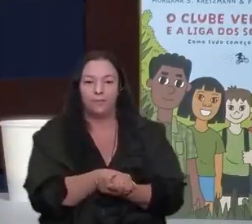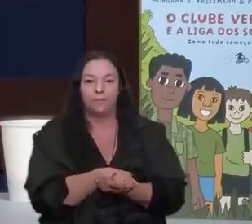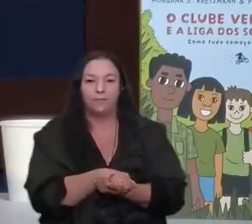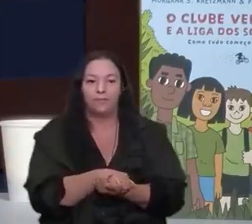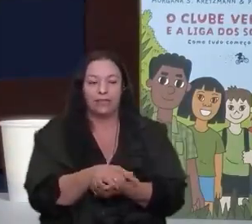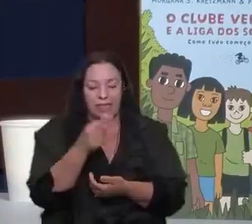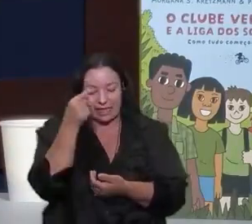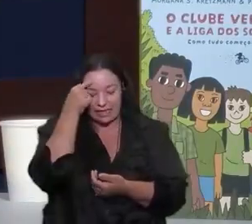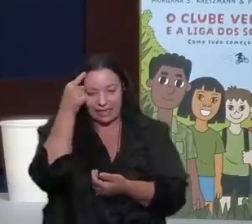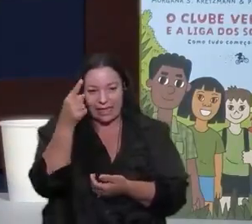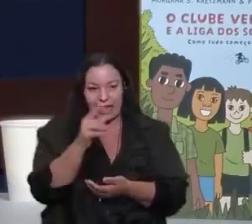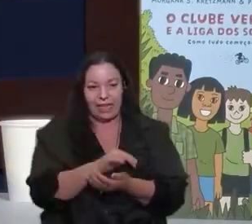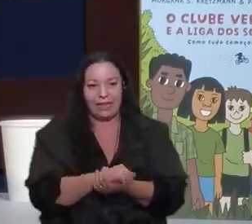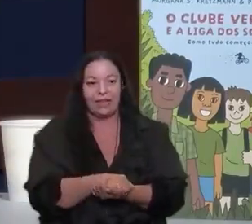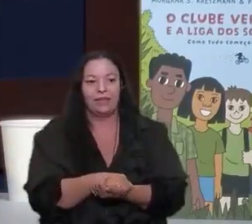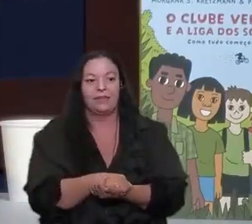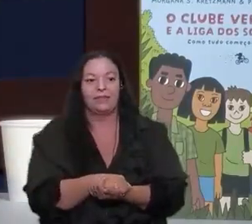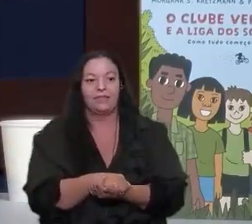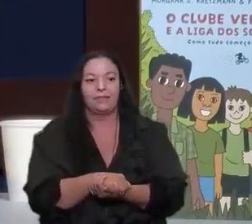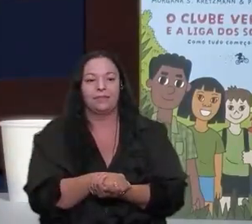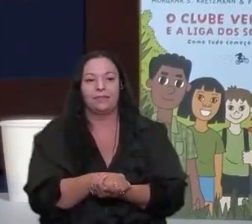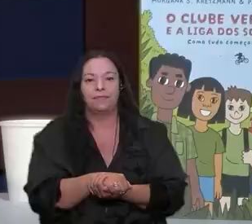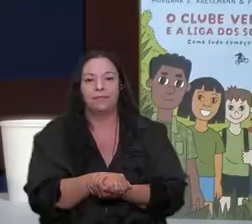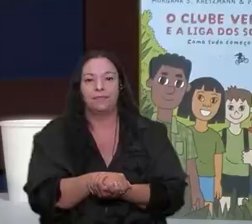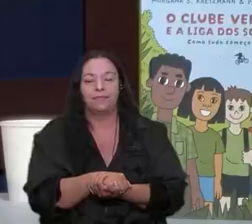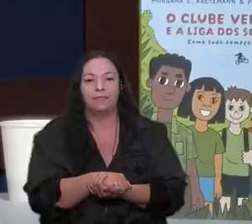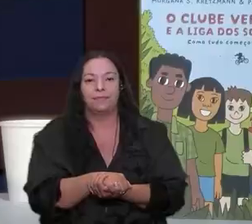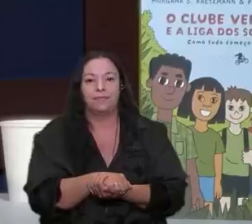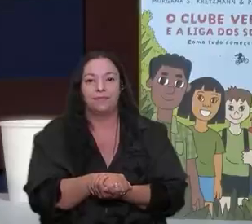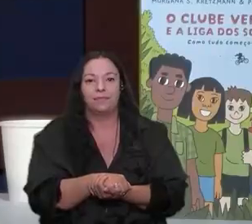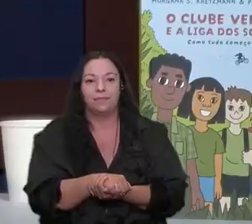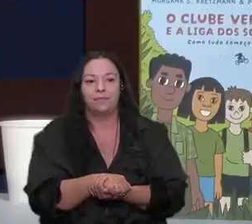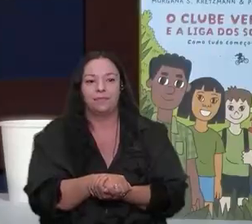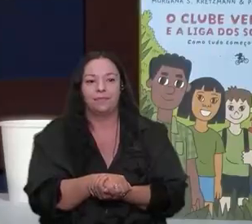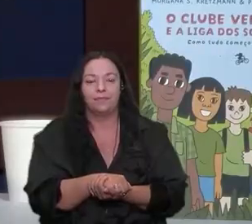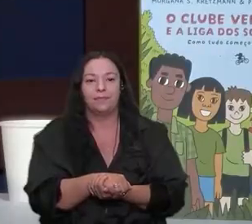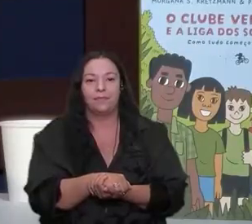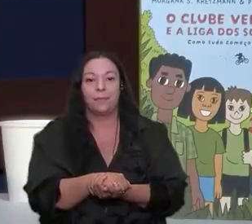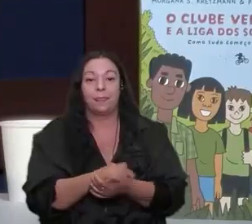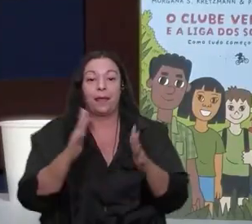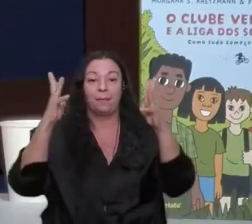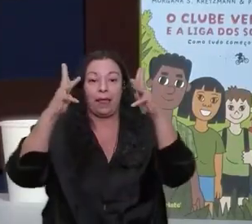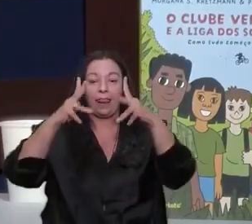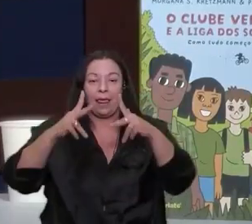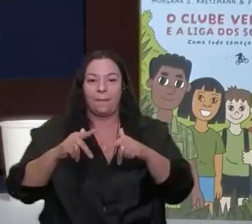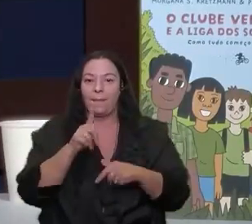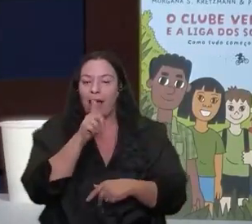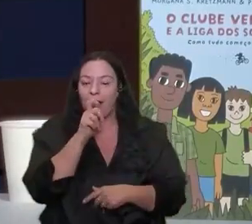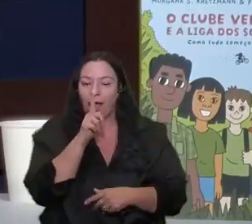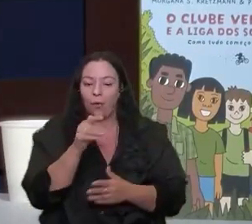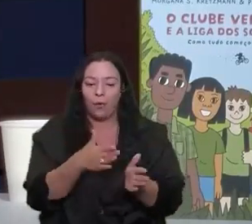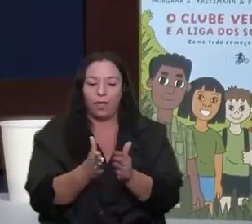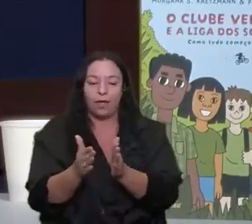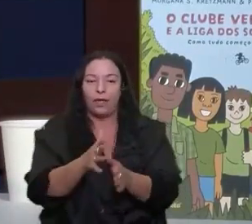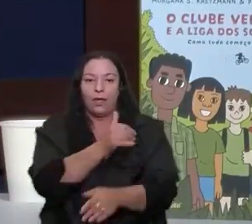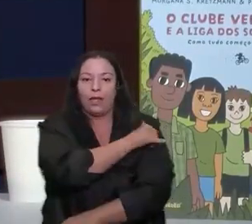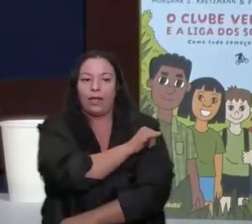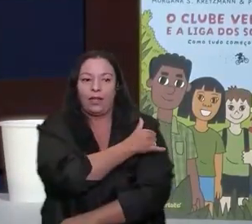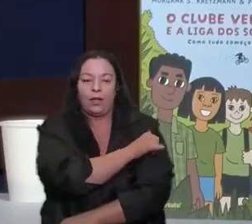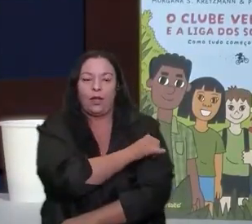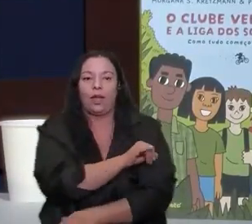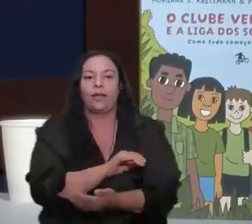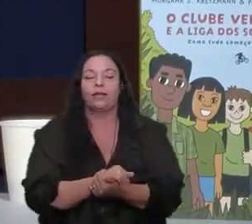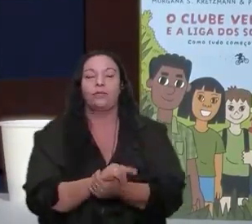do que eles fizeram, e eu contei aqui, para limpar o Rio Carioca, e estão fazendo nos outros rios do Rio